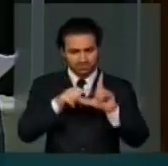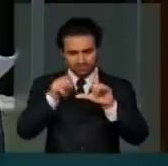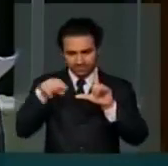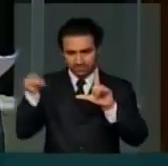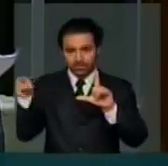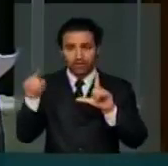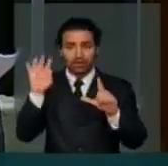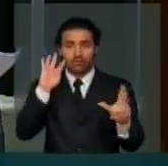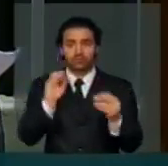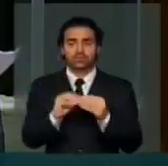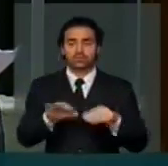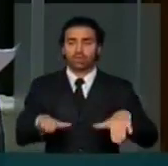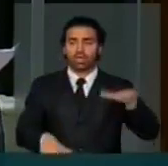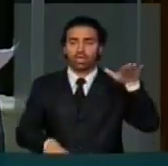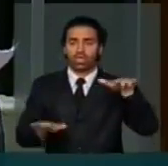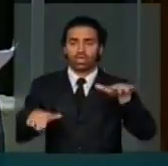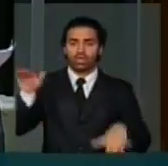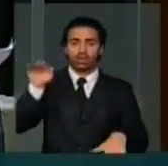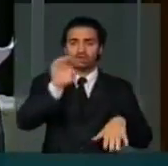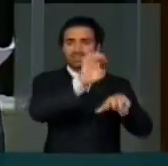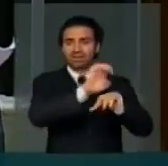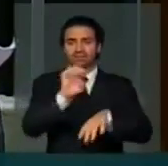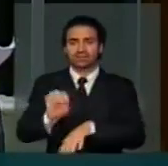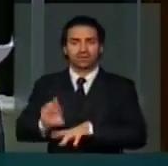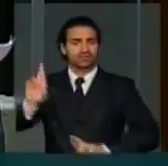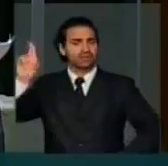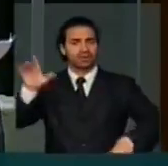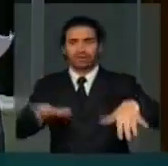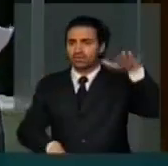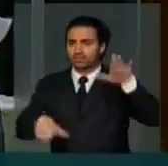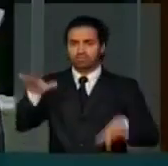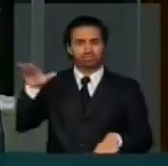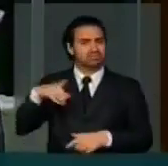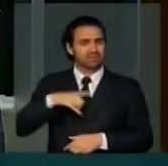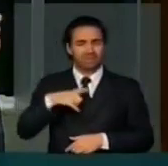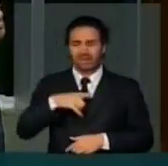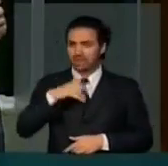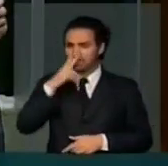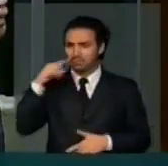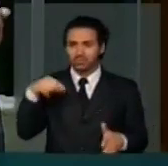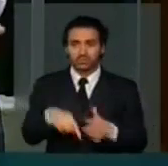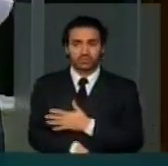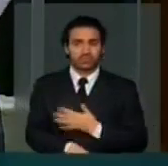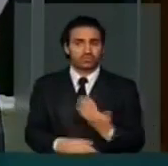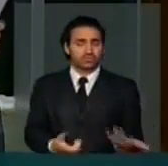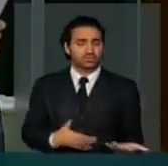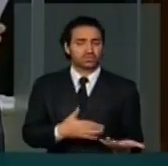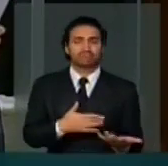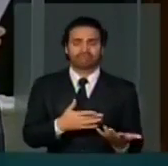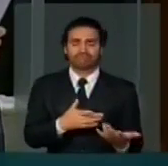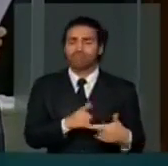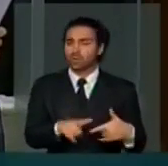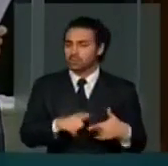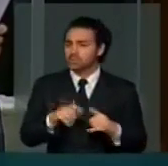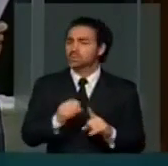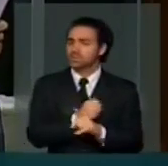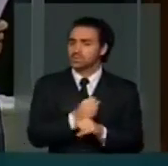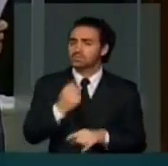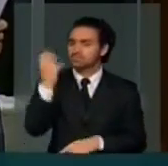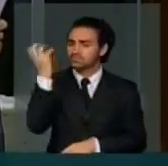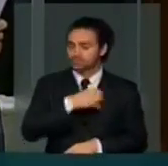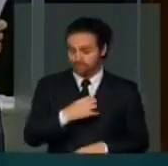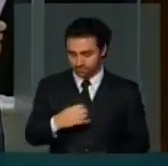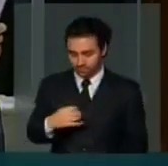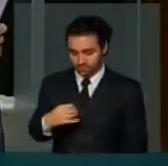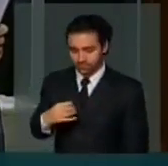desigualdades territoriais no Brasil, que são profundamente sociais.